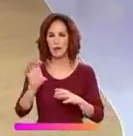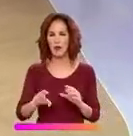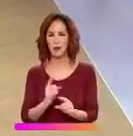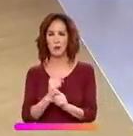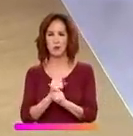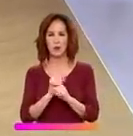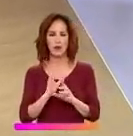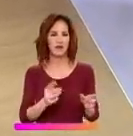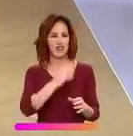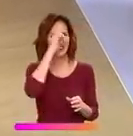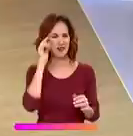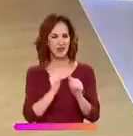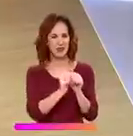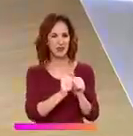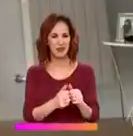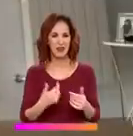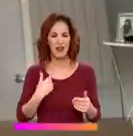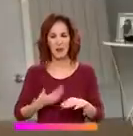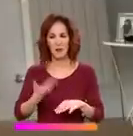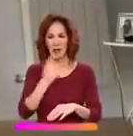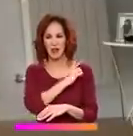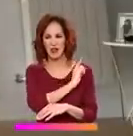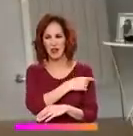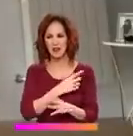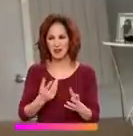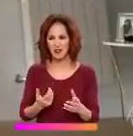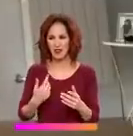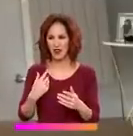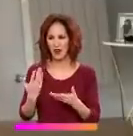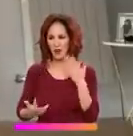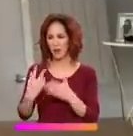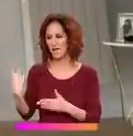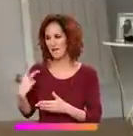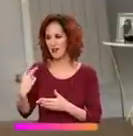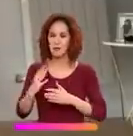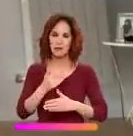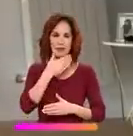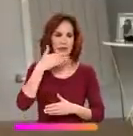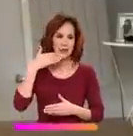difícil acompanhar-vos? Vocês estão com mais energia do que nós. Ah, também temos desculpa, ainda é de manhã, não é?